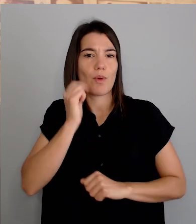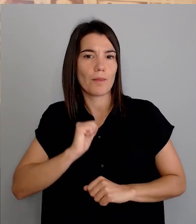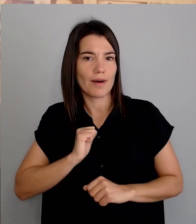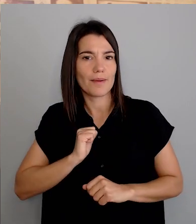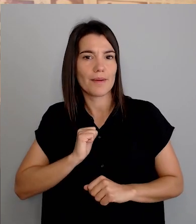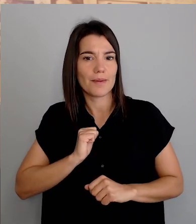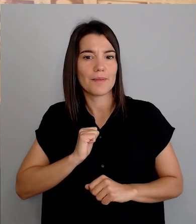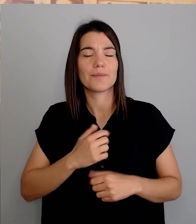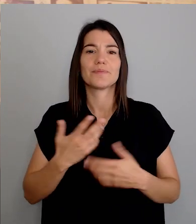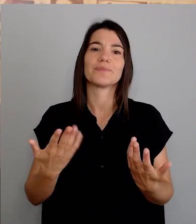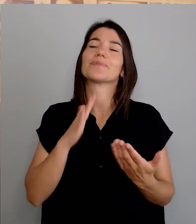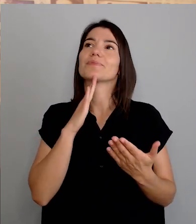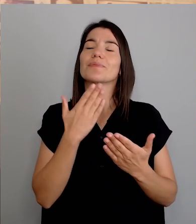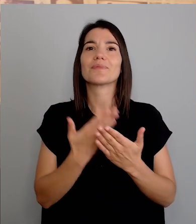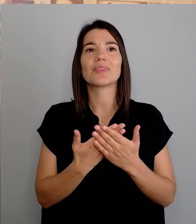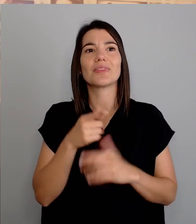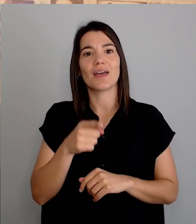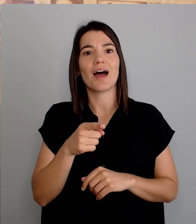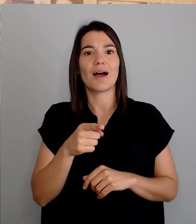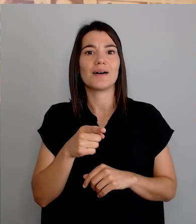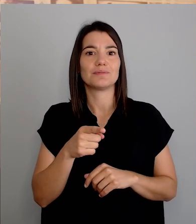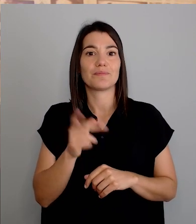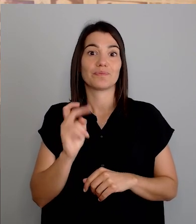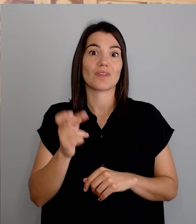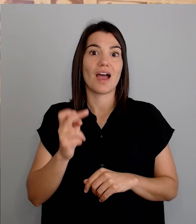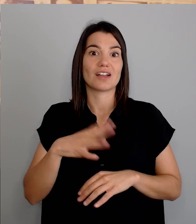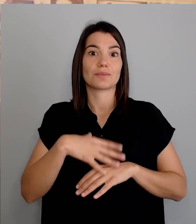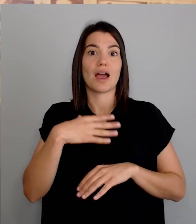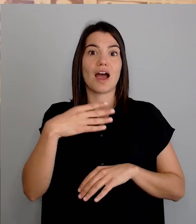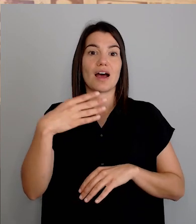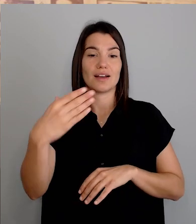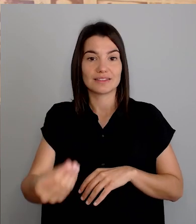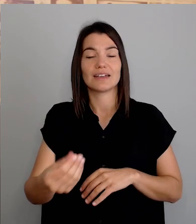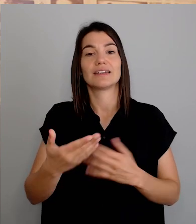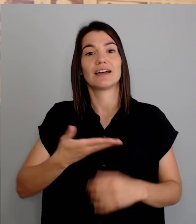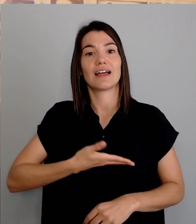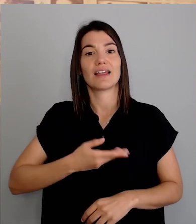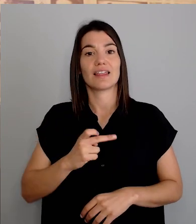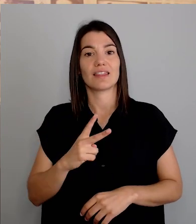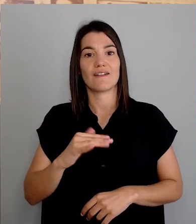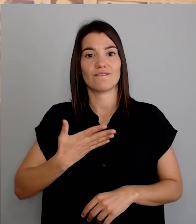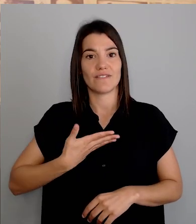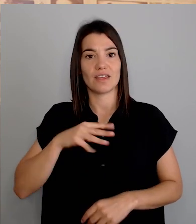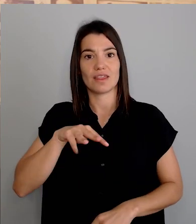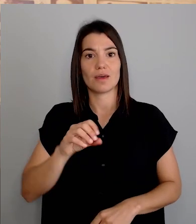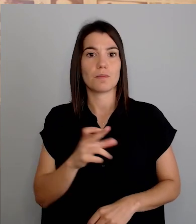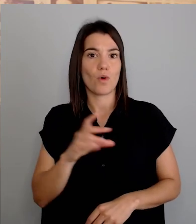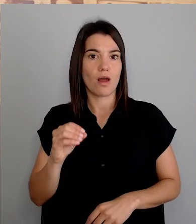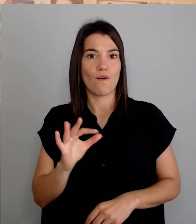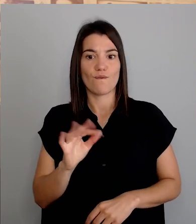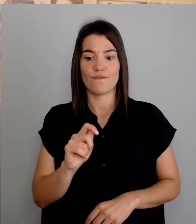meu pai. Dando um salto de muitas décadas, David Mourão Ferreira